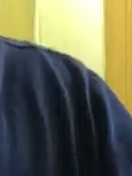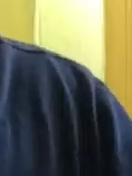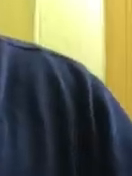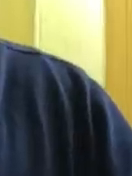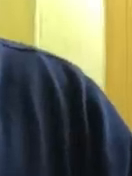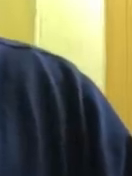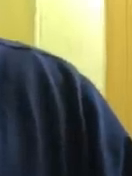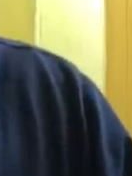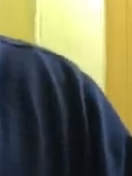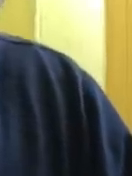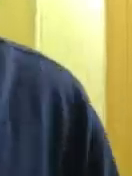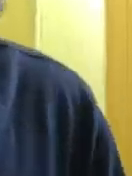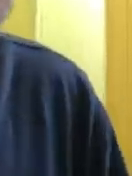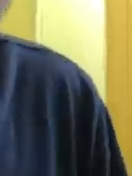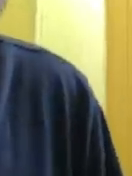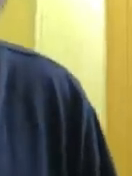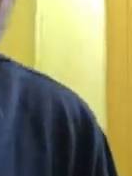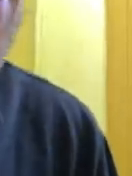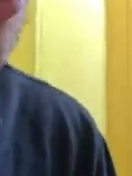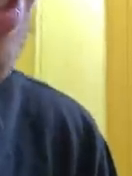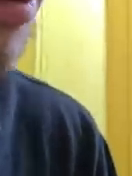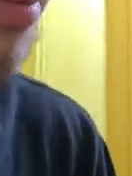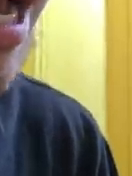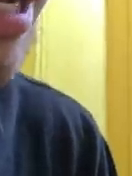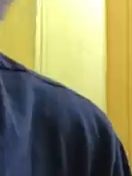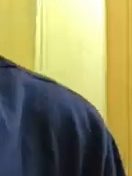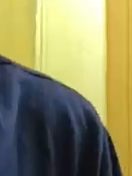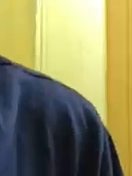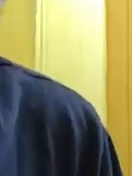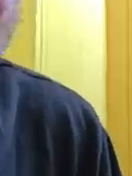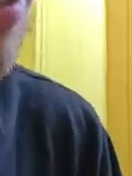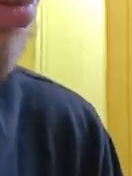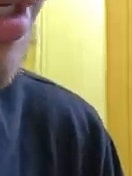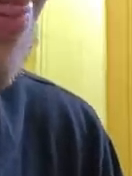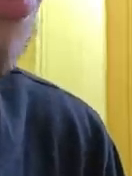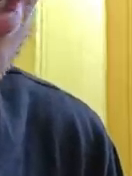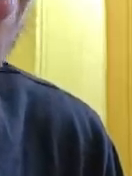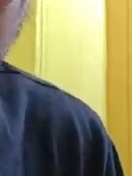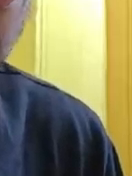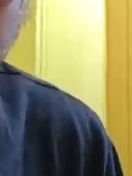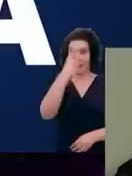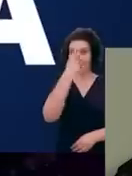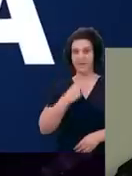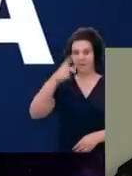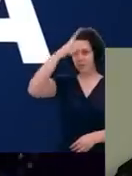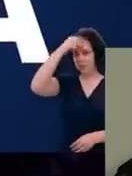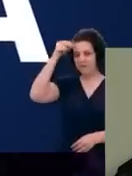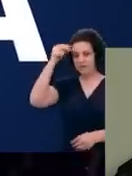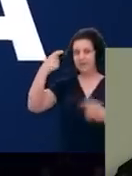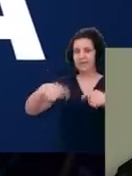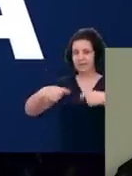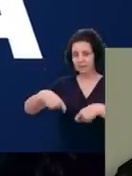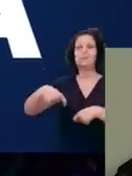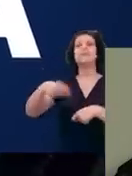preta, automaticamente acaba o racismo. Forçação de barra, hein? Forçação de barra. Podia fazer melhor, hein, PCdoB? Vamos lá. O prefeito que